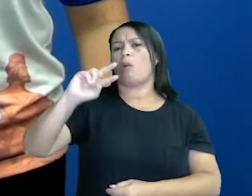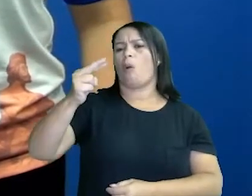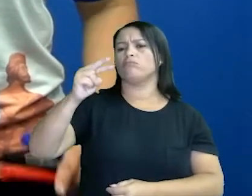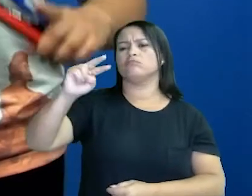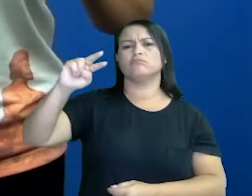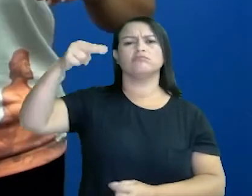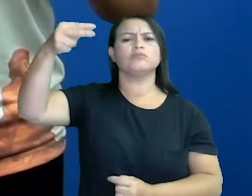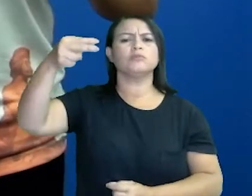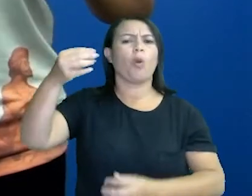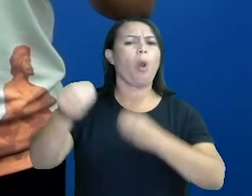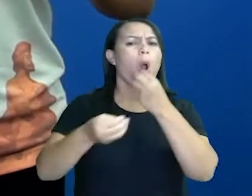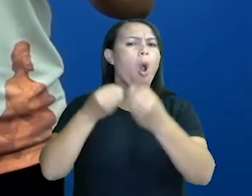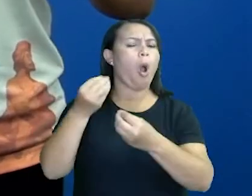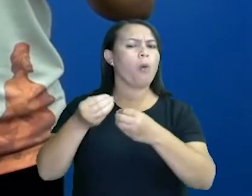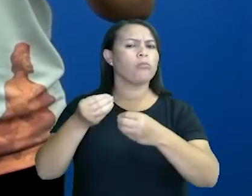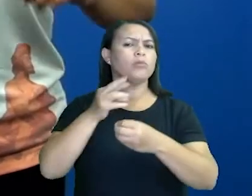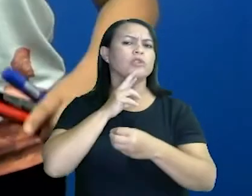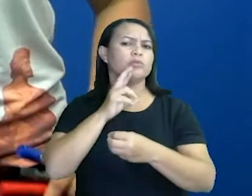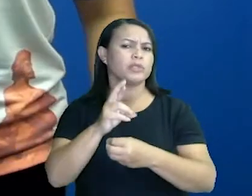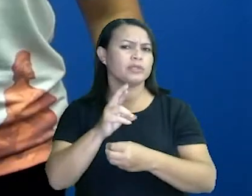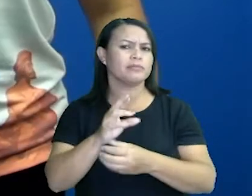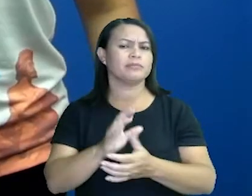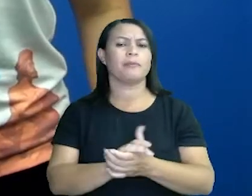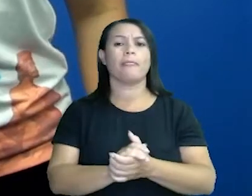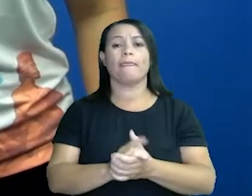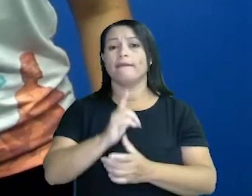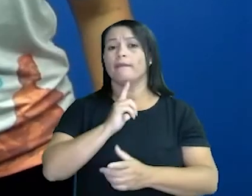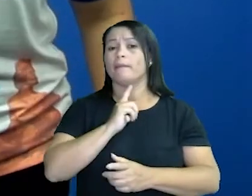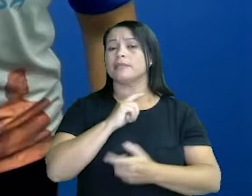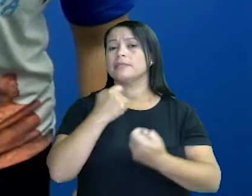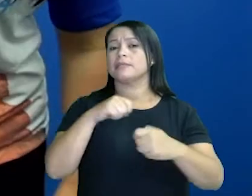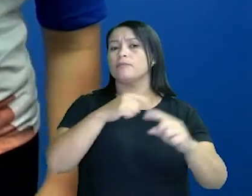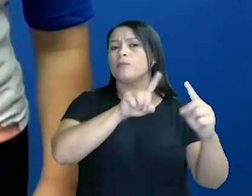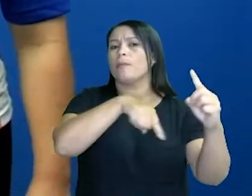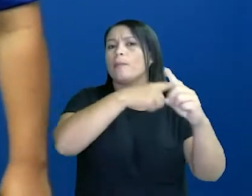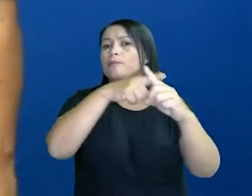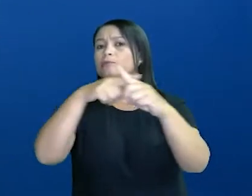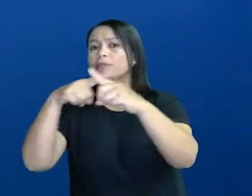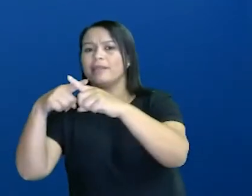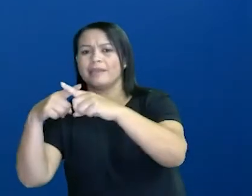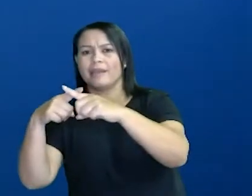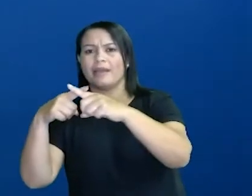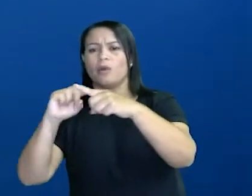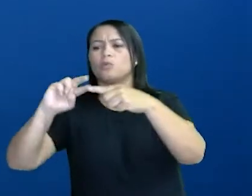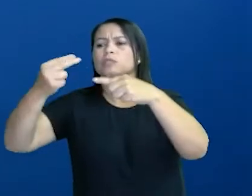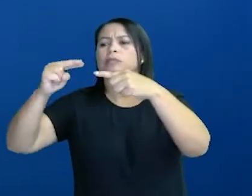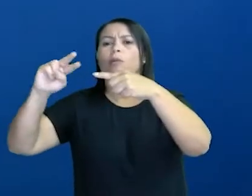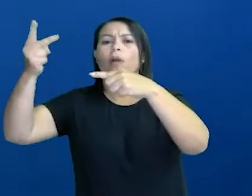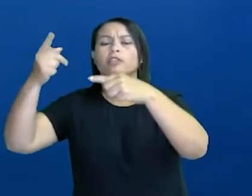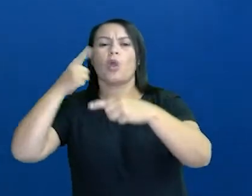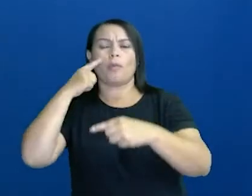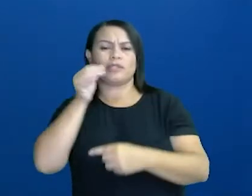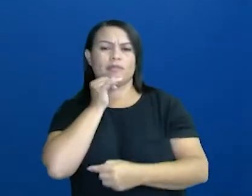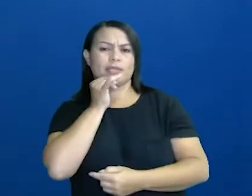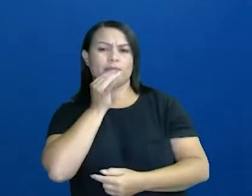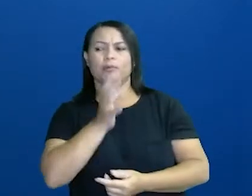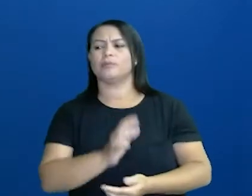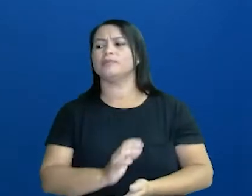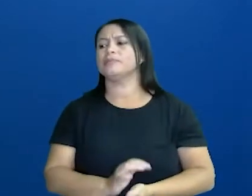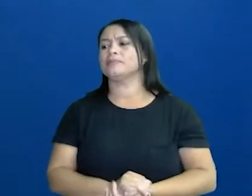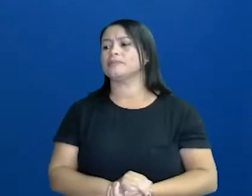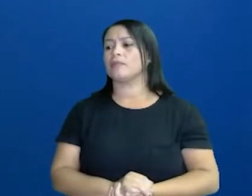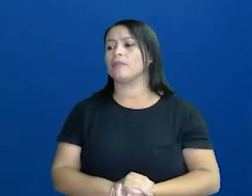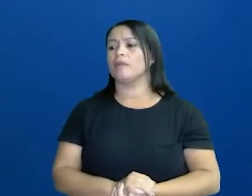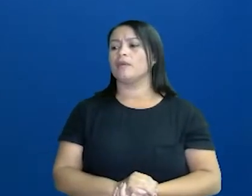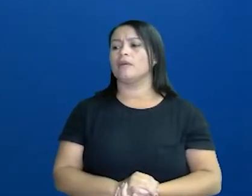jeito tá certo o que é que a gente faz entre eles a gente multiplica esses expoentes Olha que o exemplo